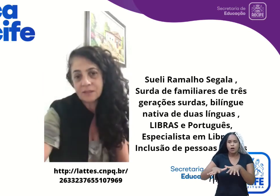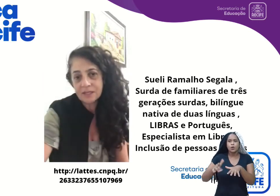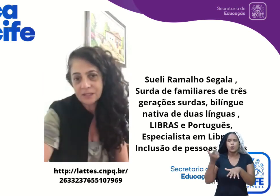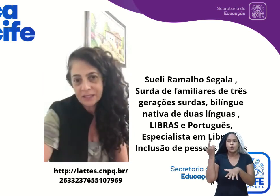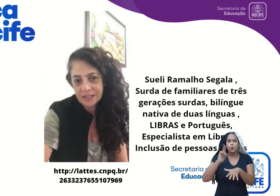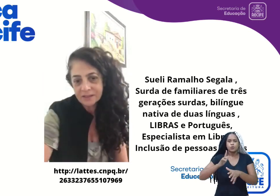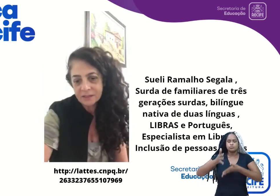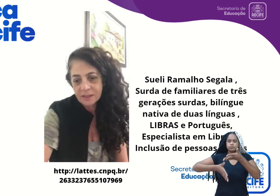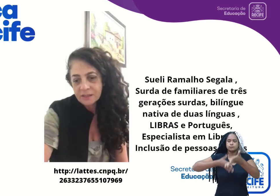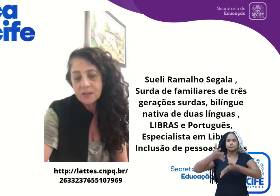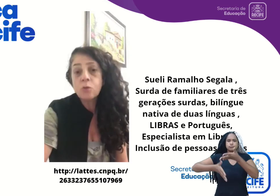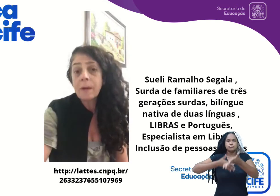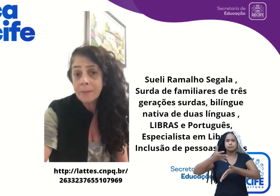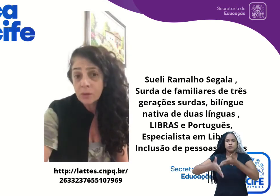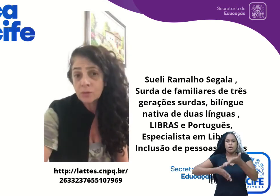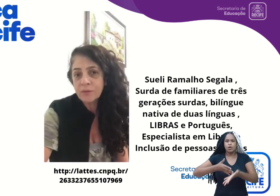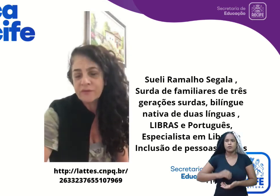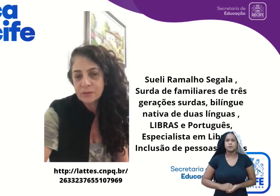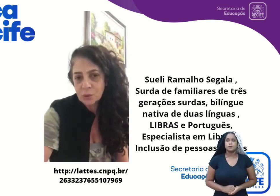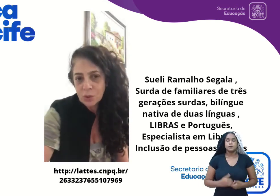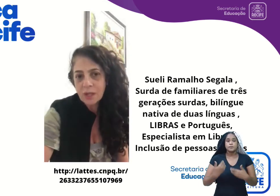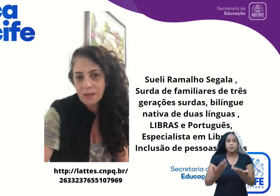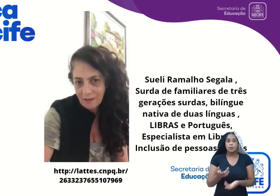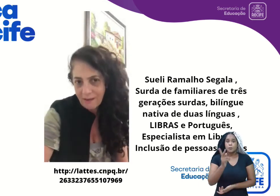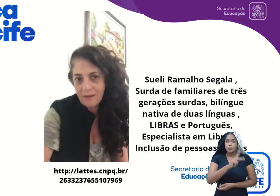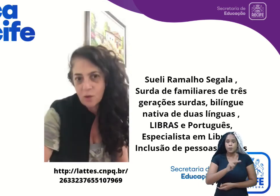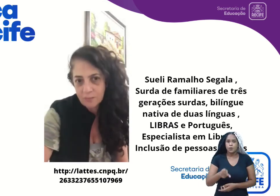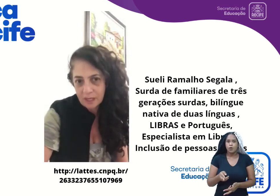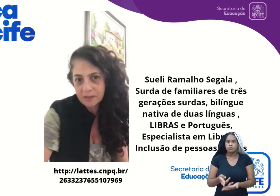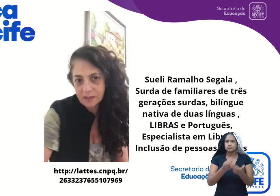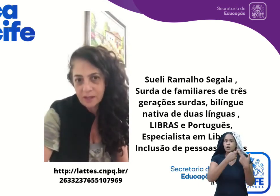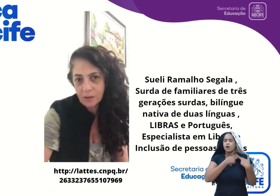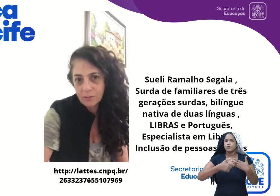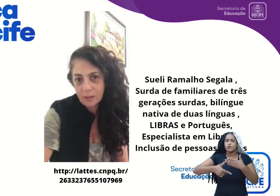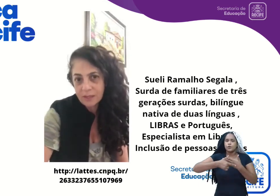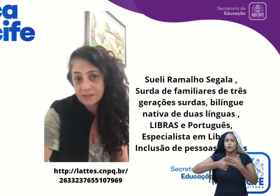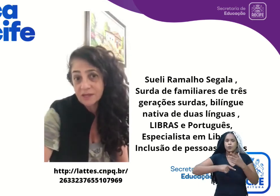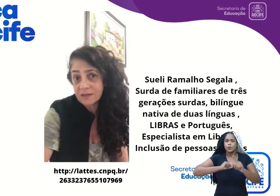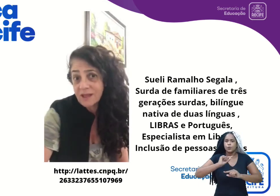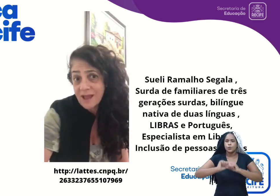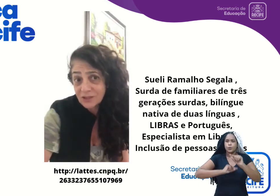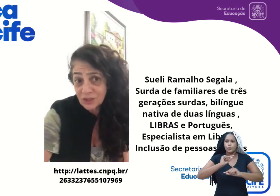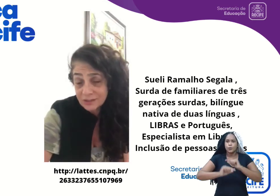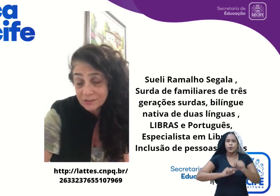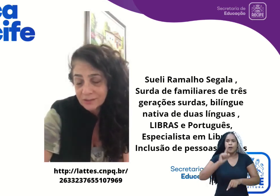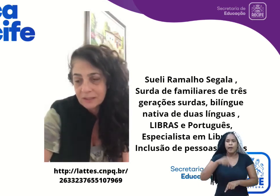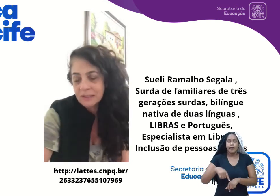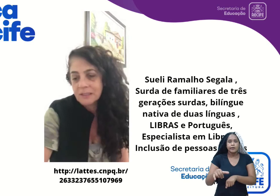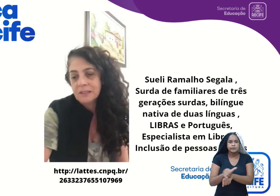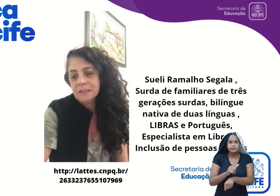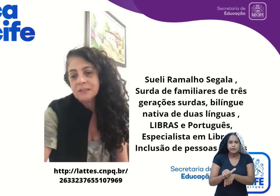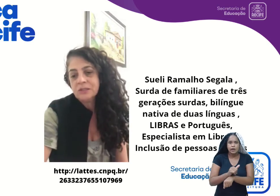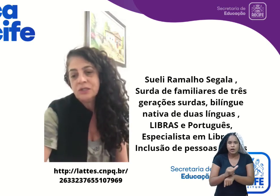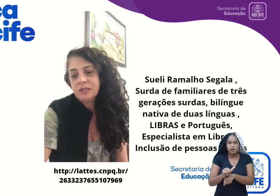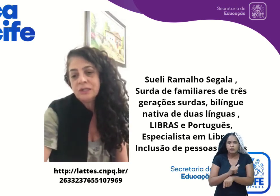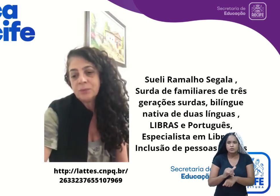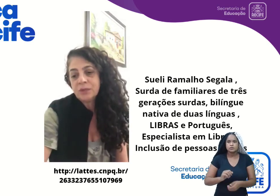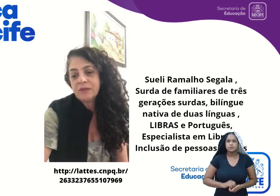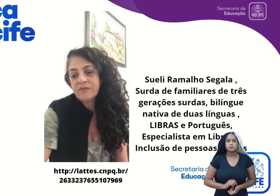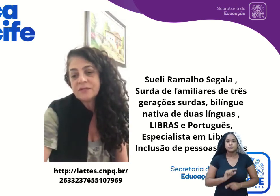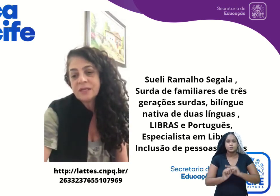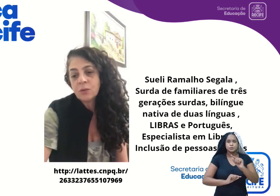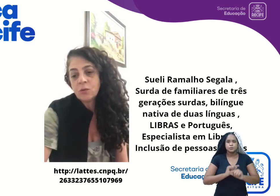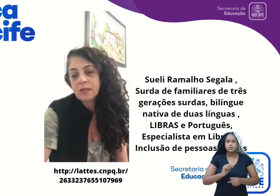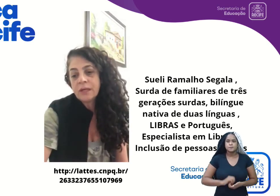a cidadania. Então, o papel do professor é realmente arrumar uma estratégia de